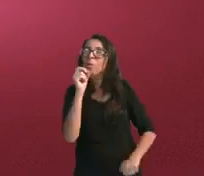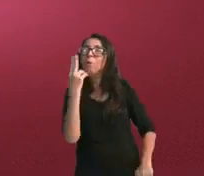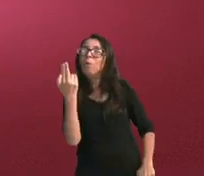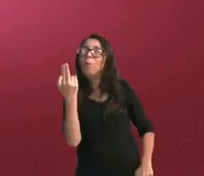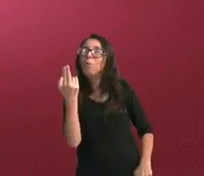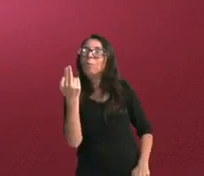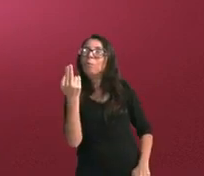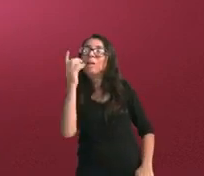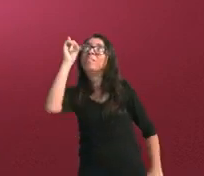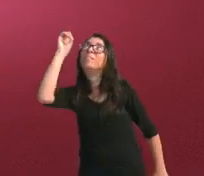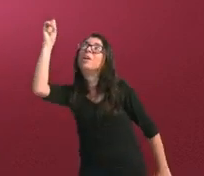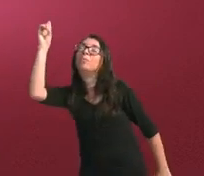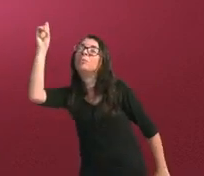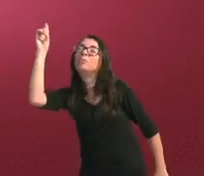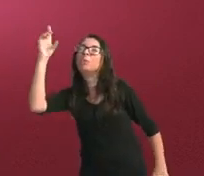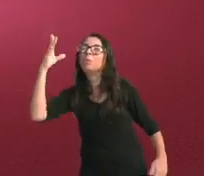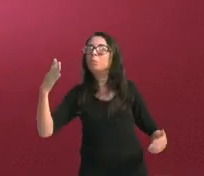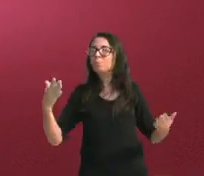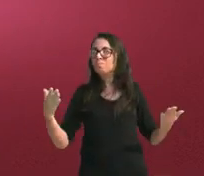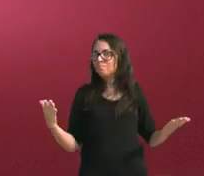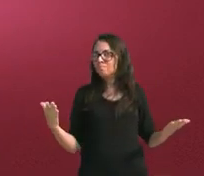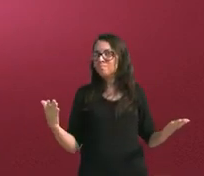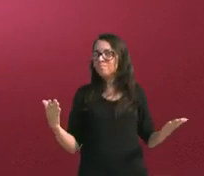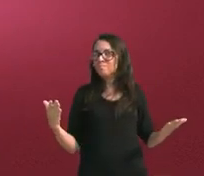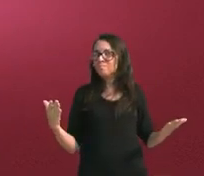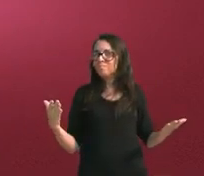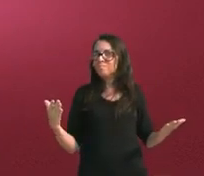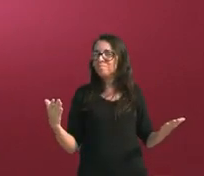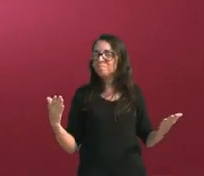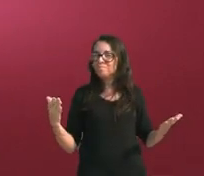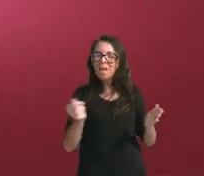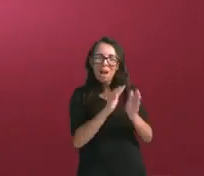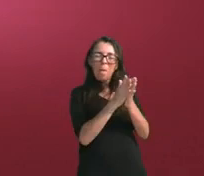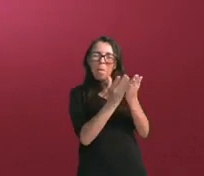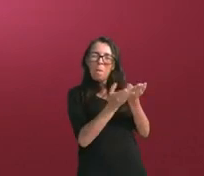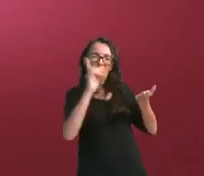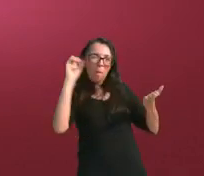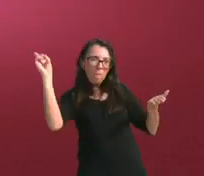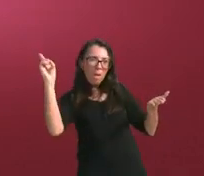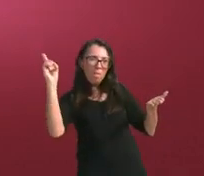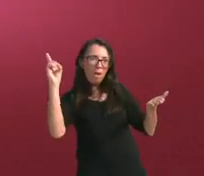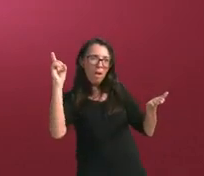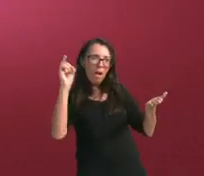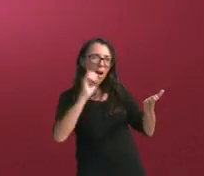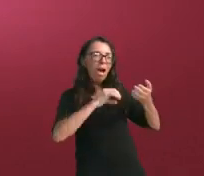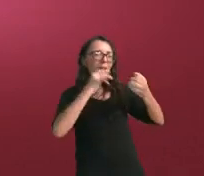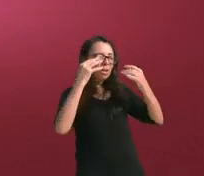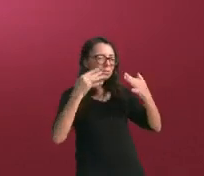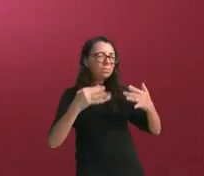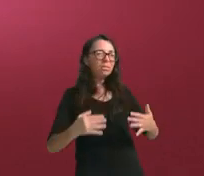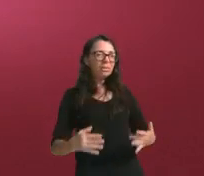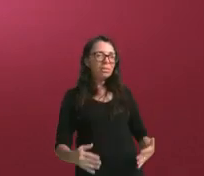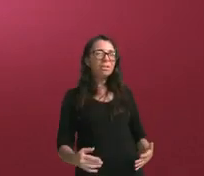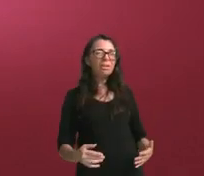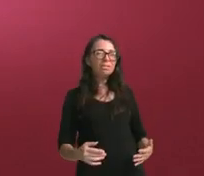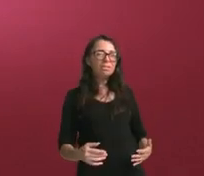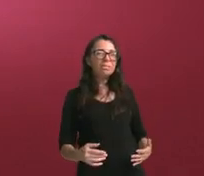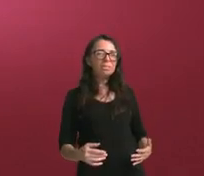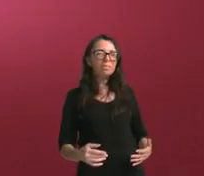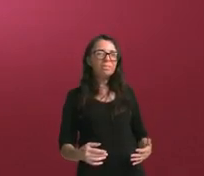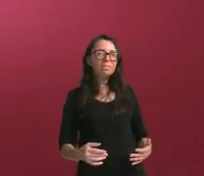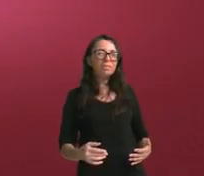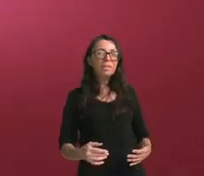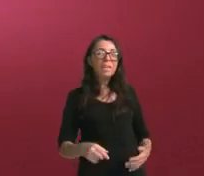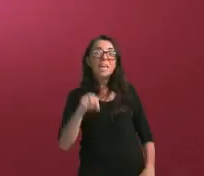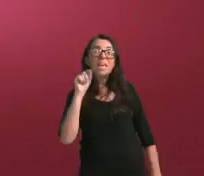Faraó: isso é o dedo de Deus. Porém o coração de Faraó se endureceu e não